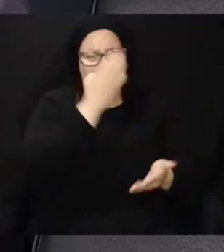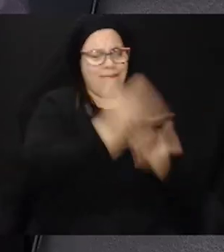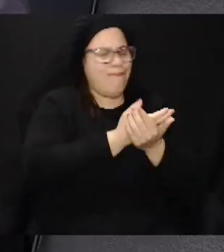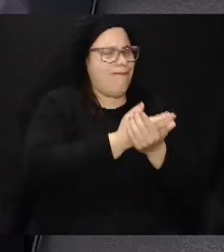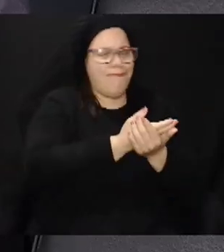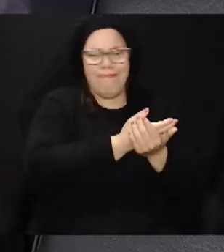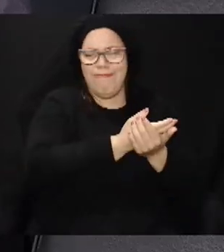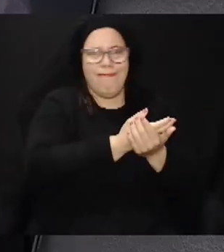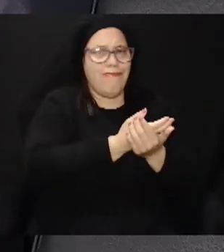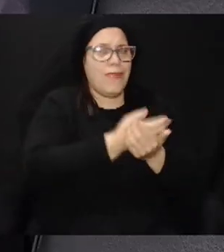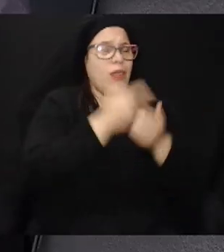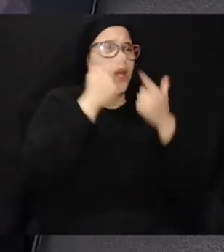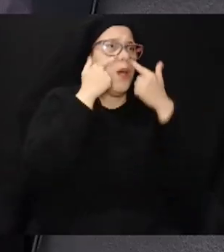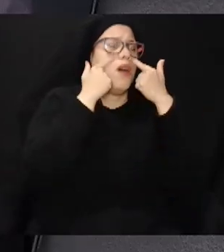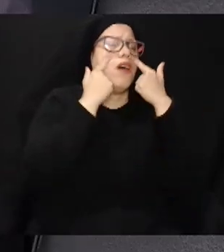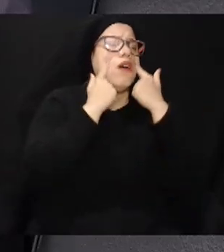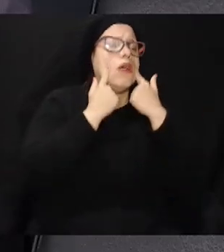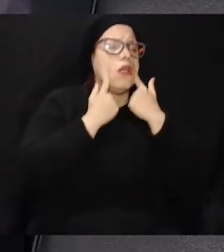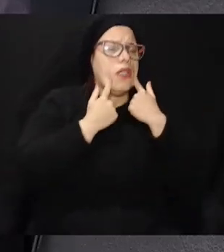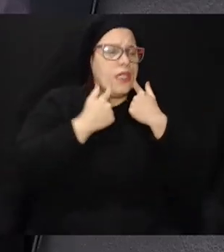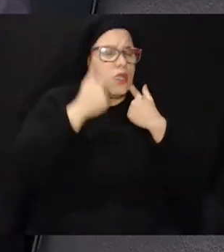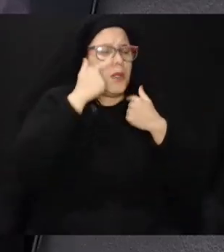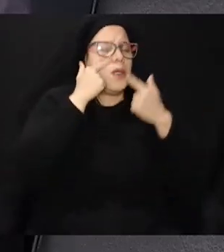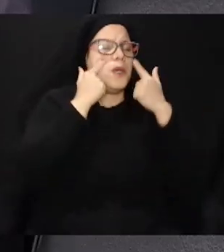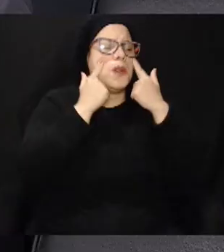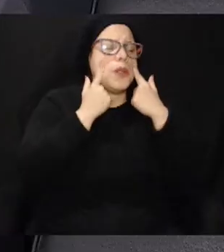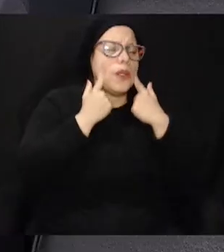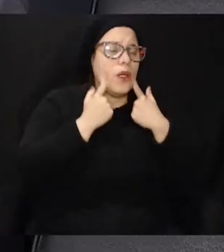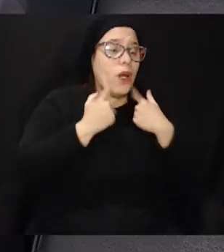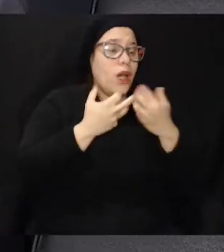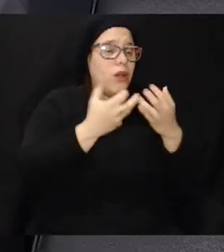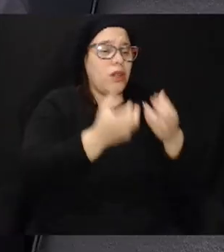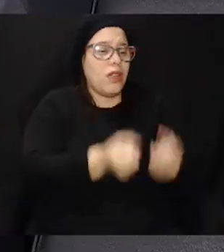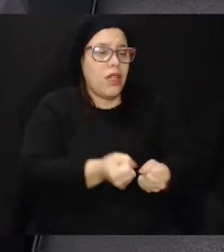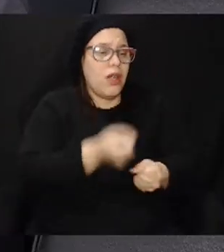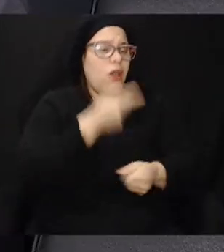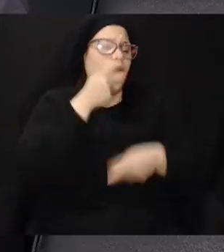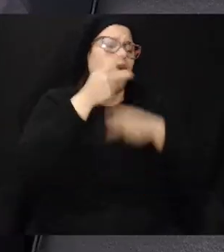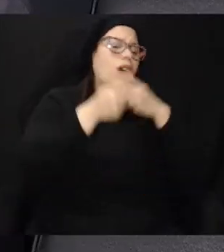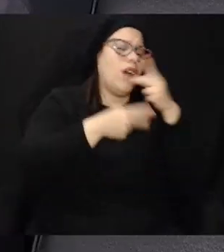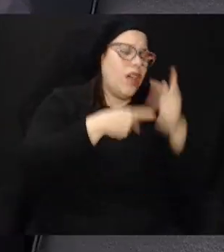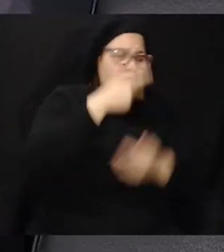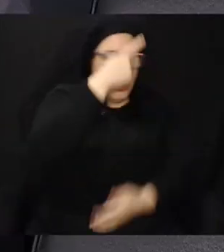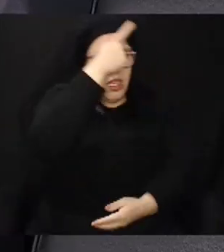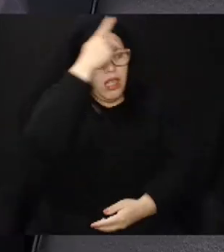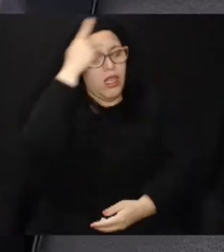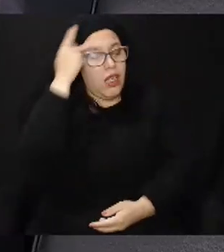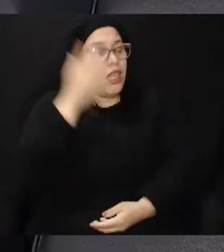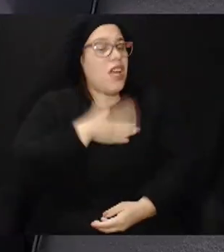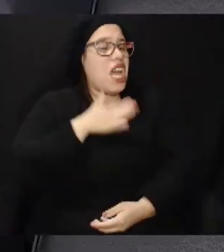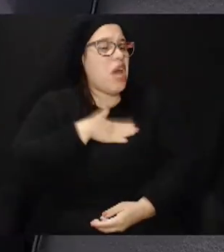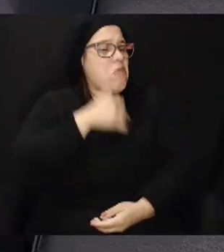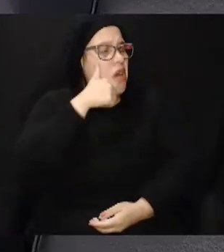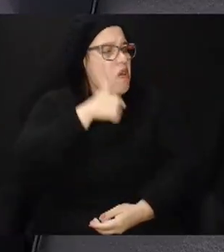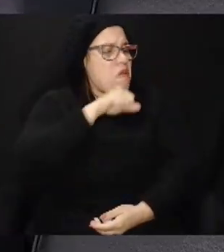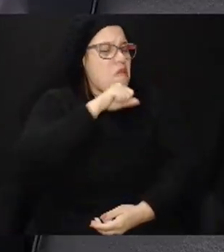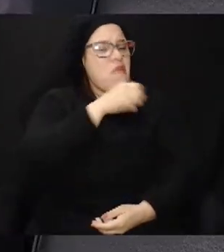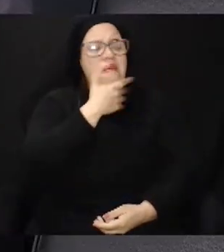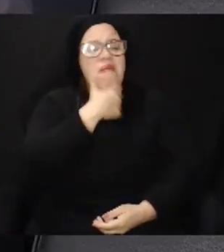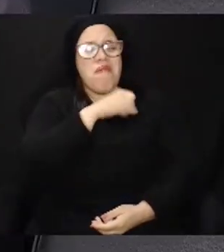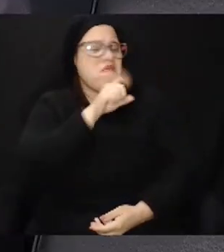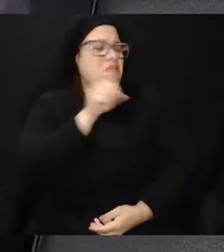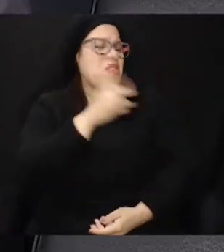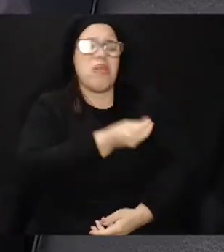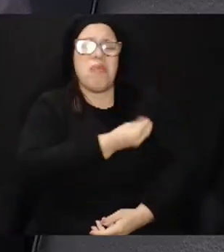choro, né, de pessoas, ou a fala, né, de pessoas, a minha mãe, o meu pai não estão vivos aqui,